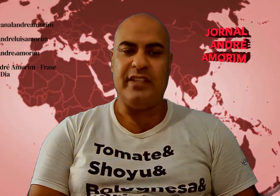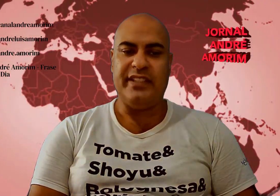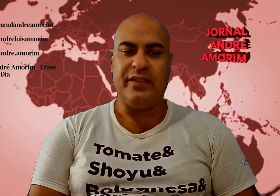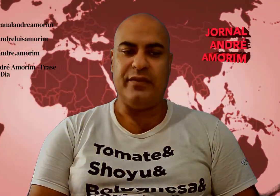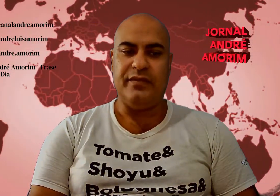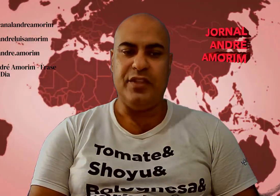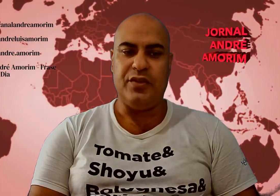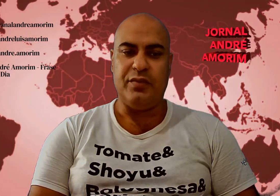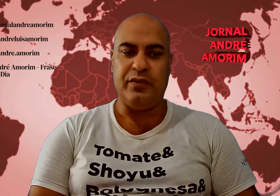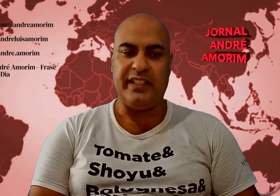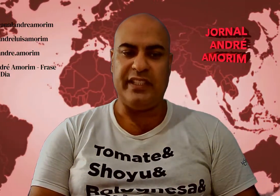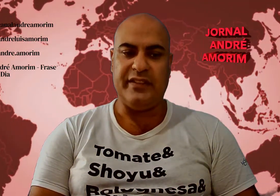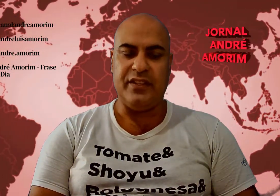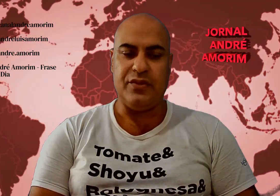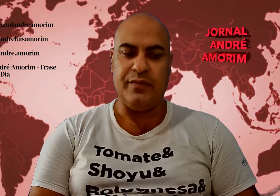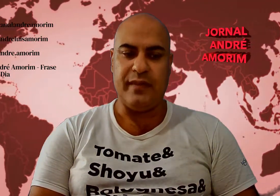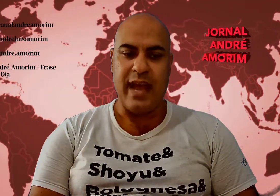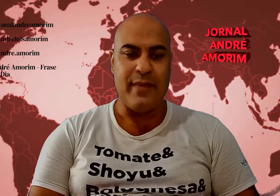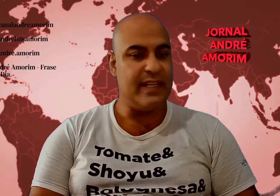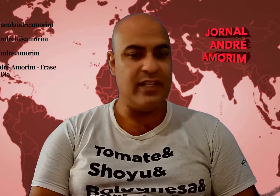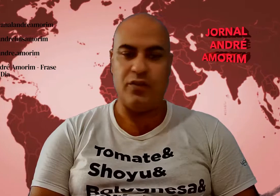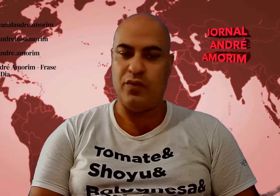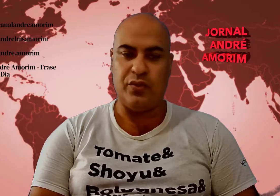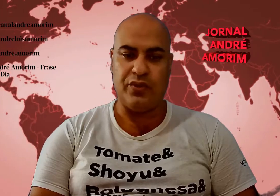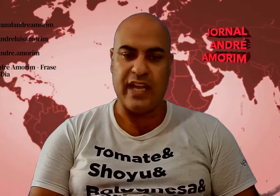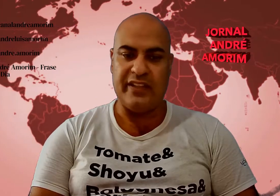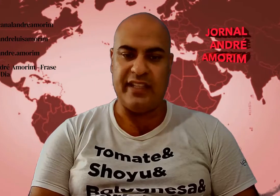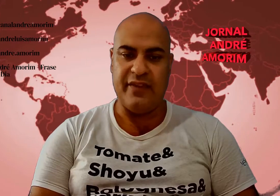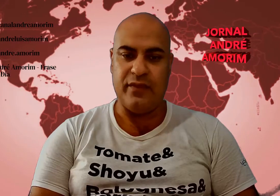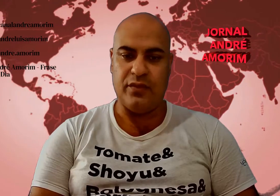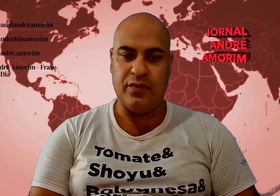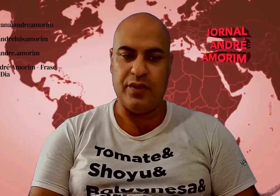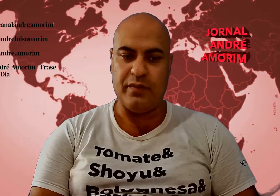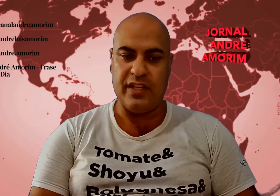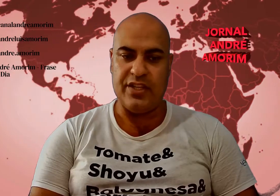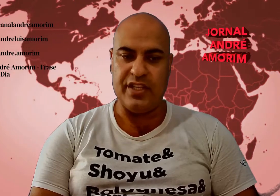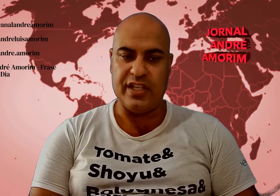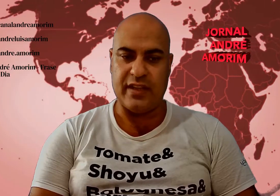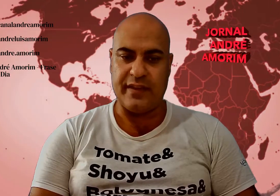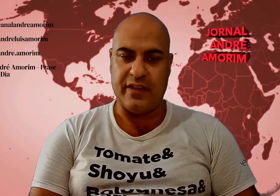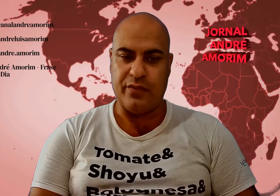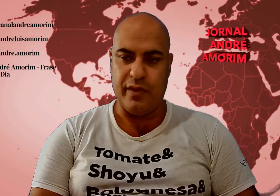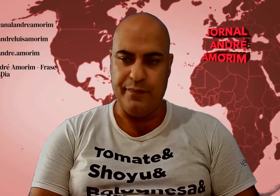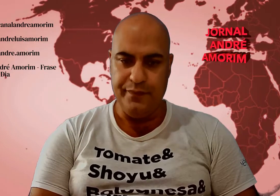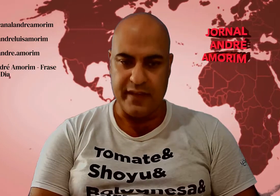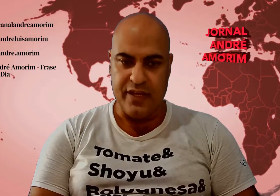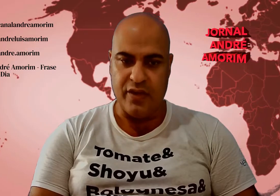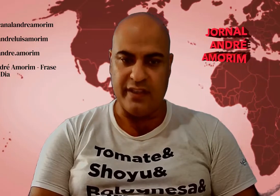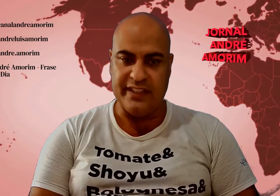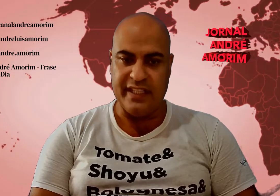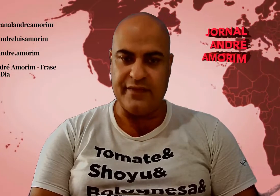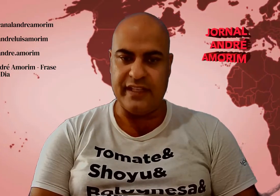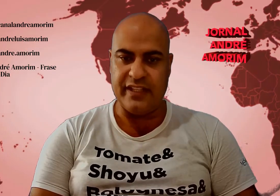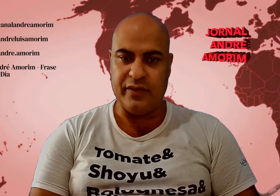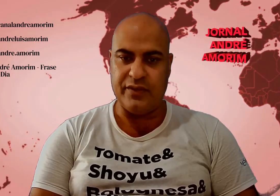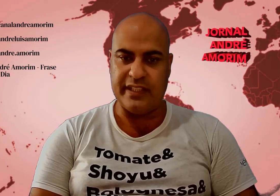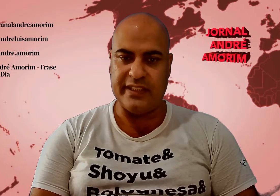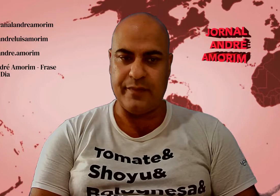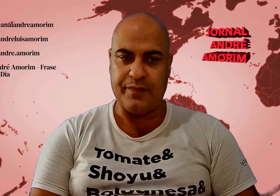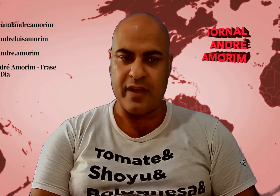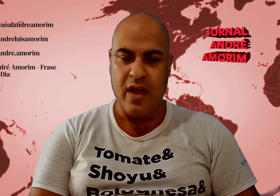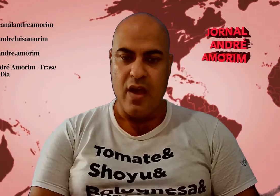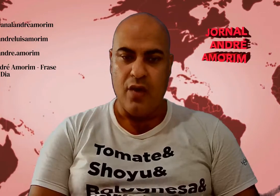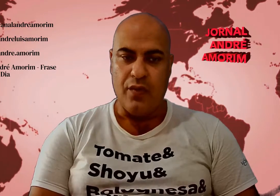digitar a numeração 28.321, a máquina não mostrou os dados, nem a foto correspondente candidato a vereador. E logo em seguida